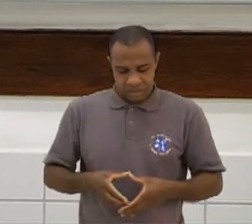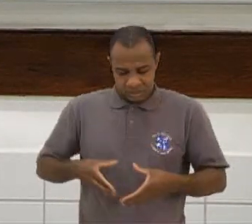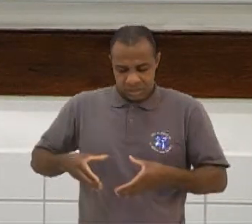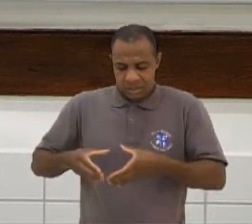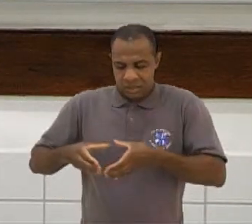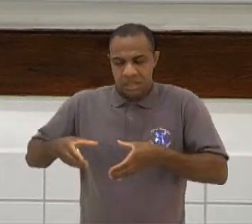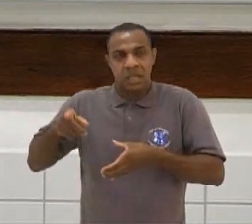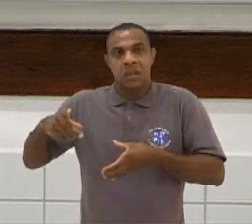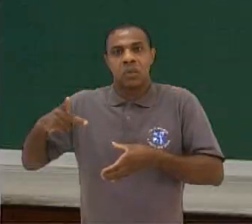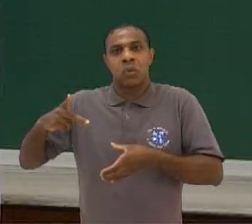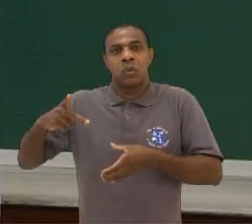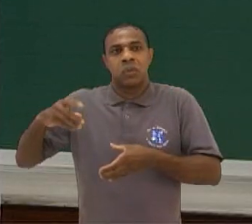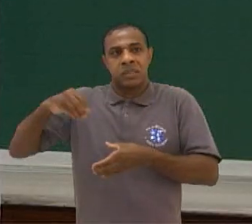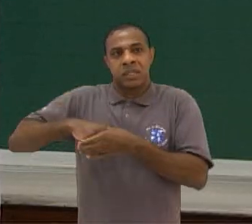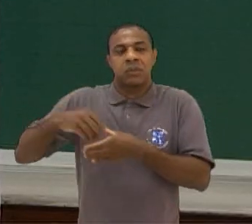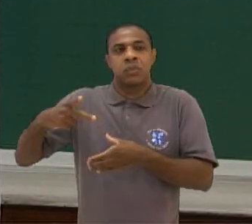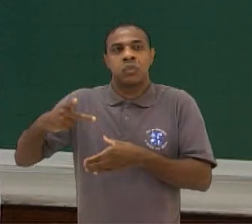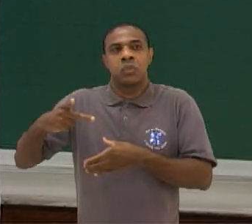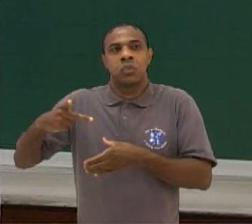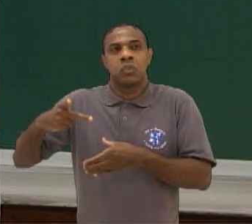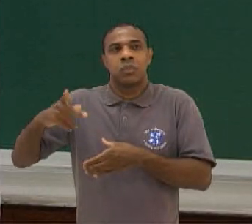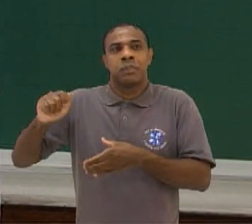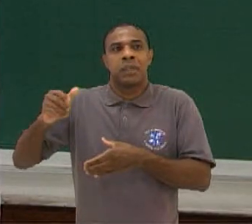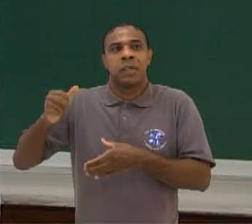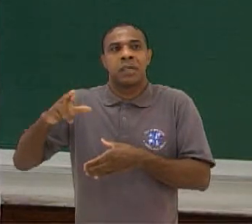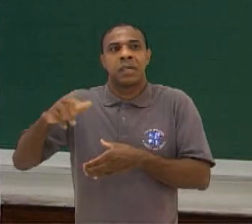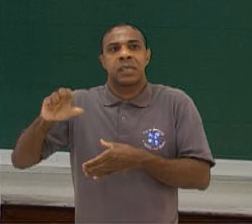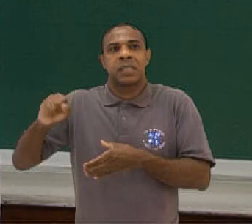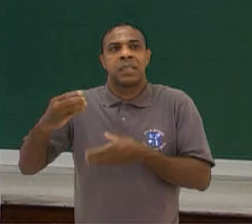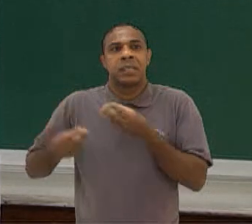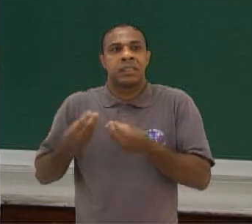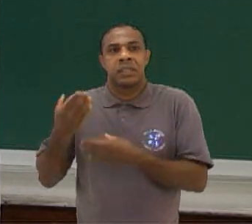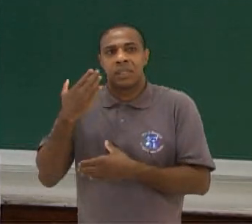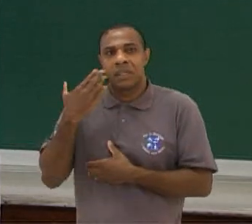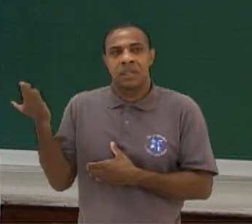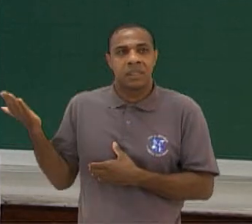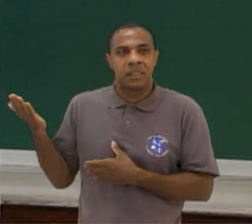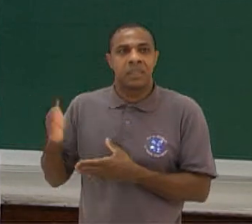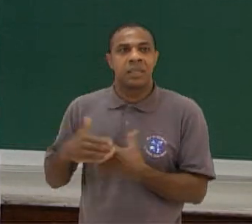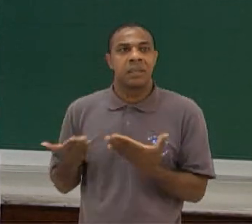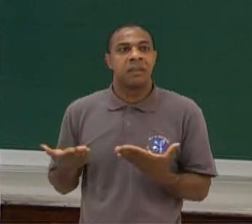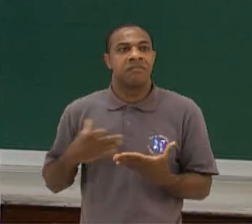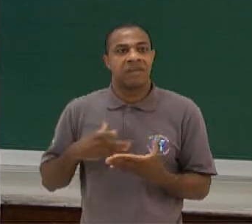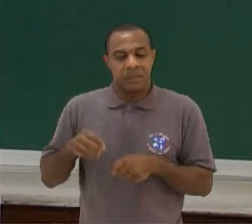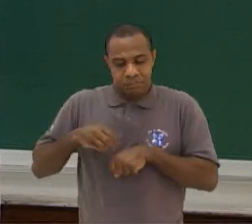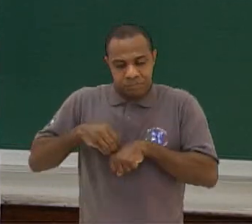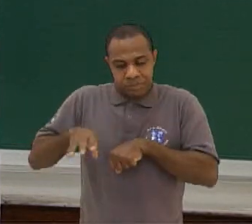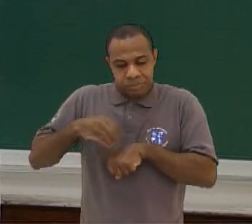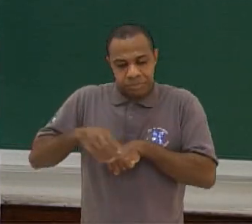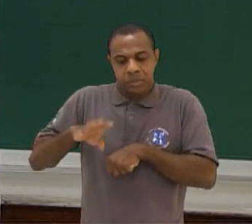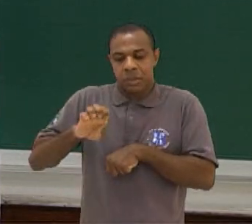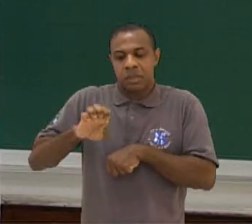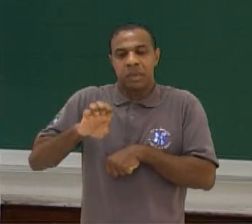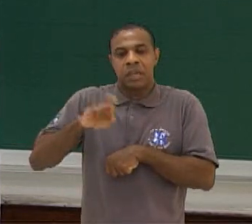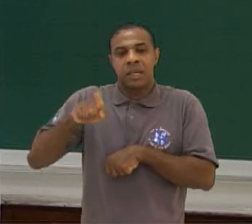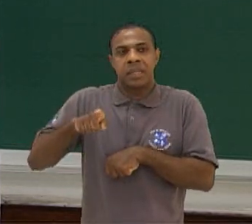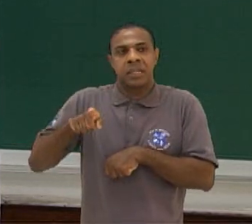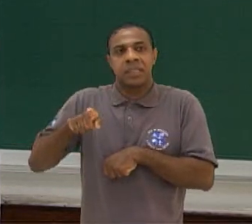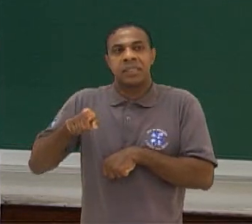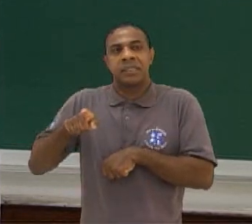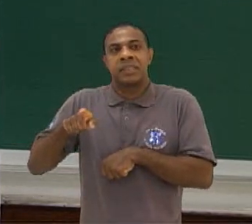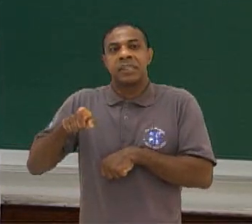Vamos acompanhar? Então, o que ele está falando aqui? O pâncreas ele vai produzir algumas enzimas, que são amilase pancreática,